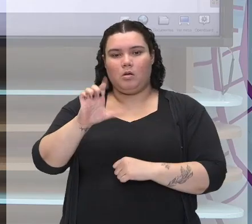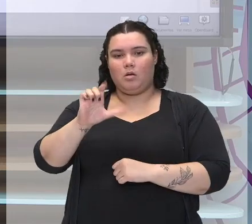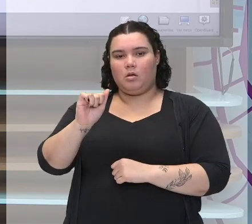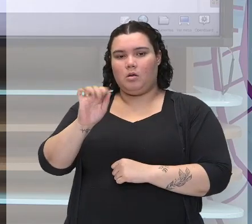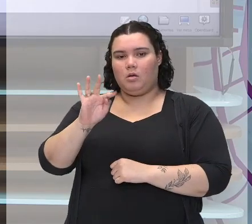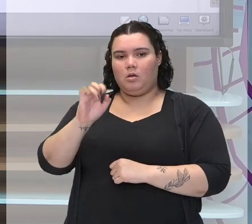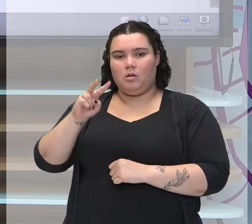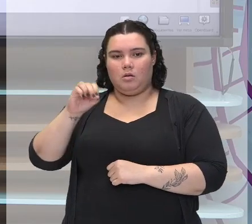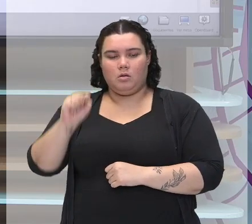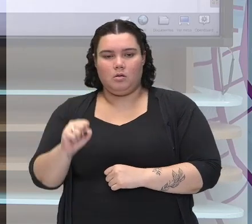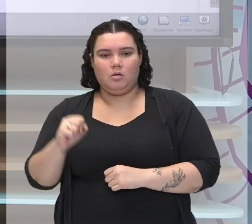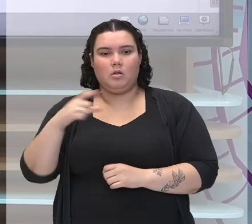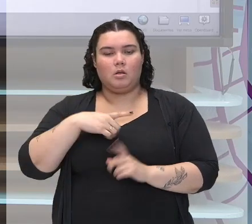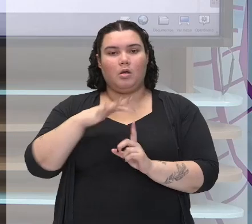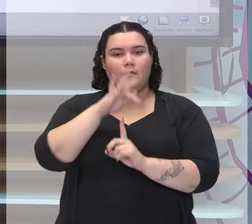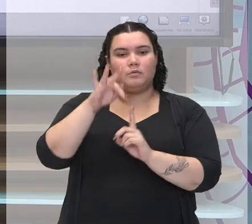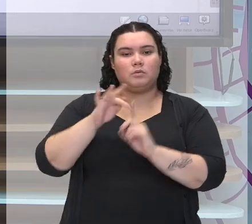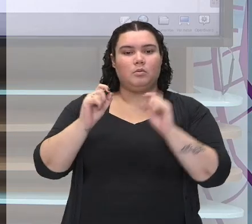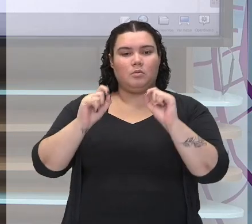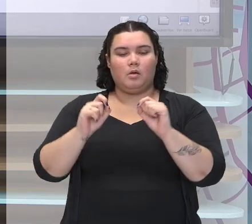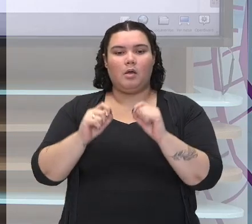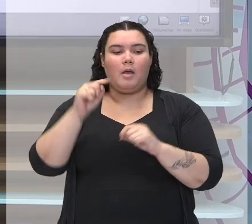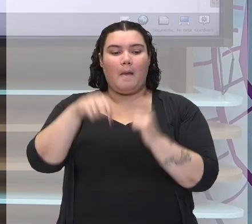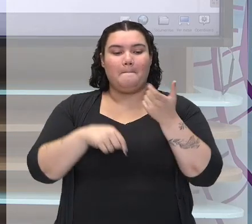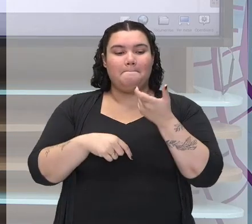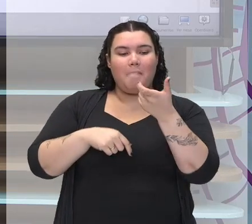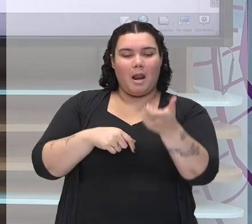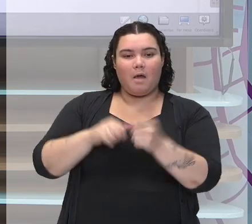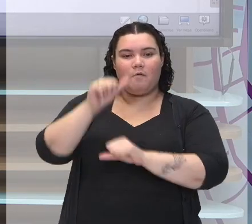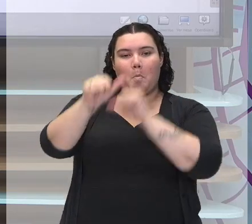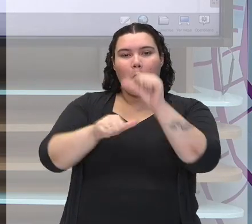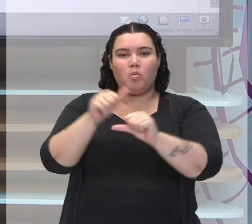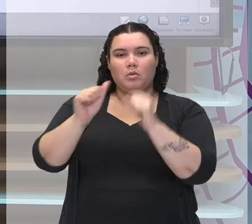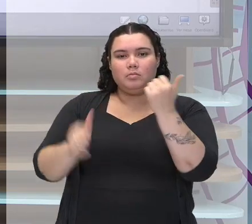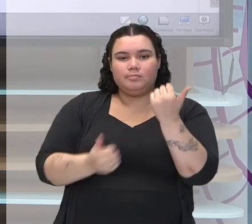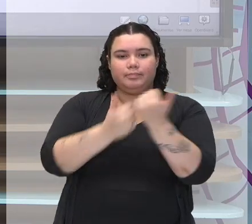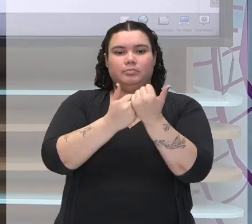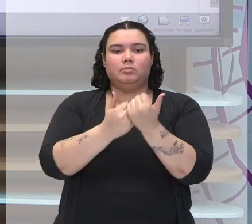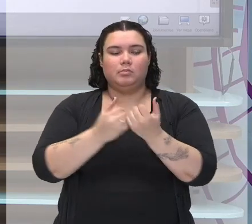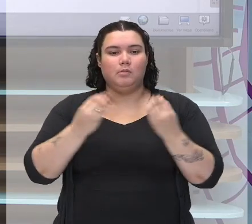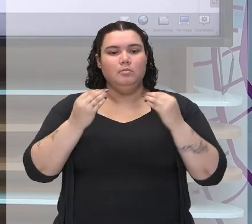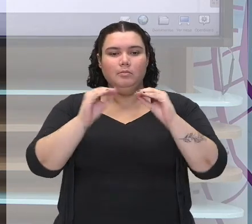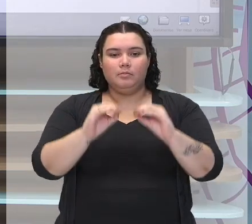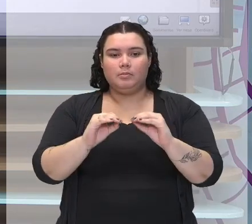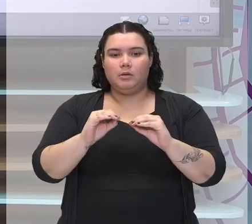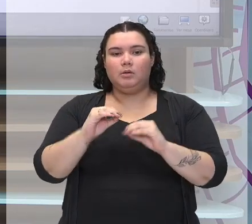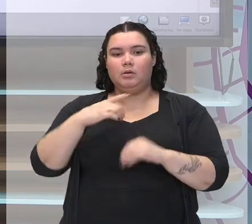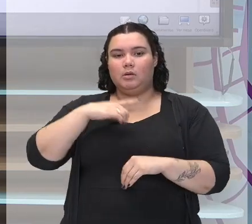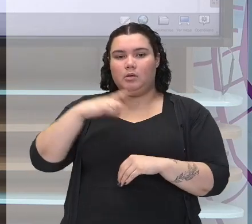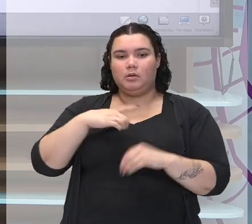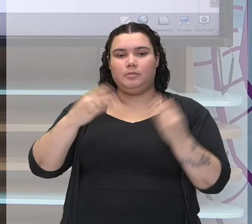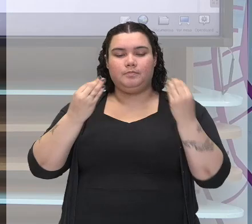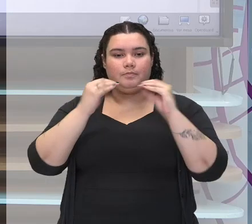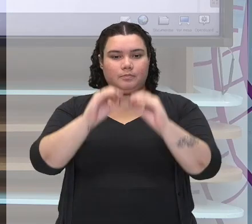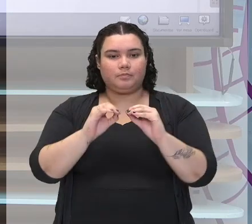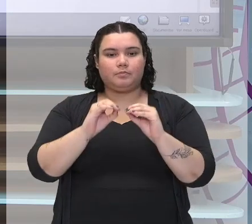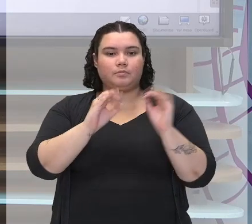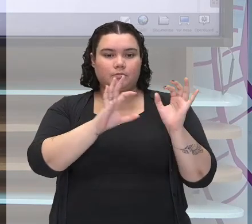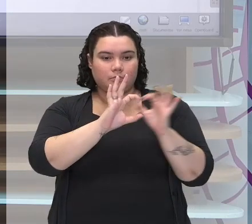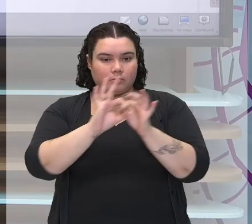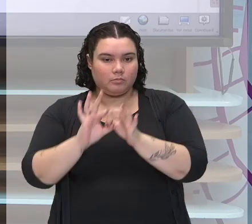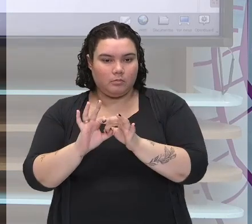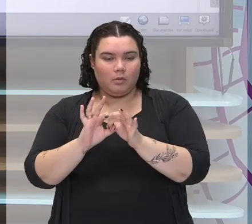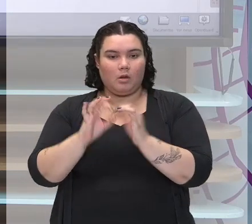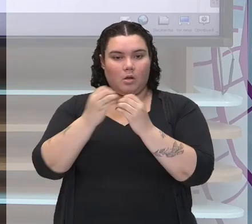relativos que têm essa função de substituir um nome e ele vai materializado na junção